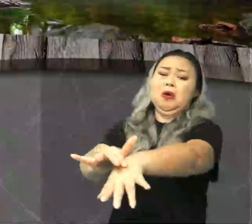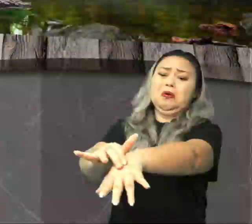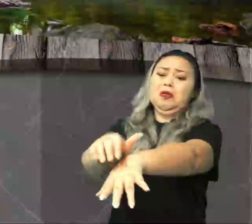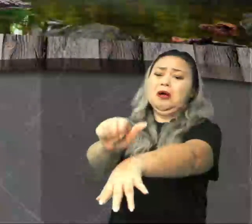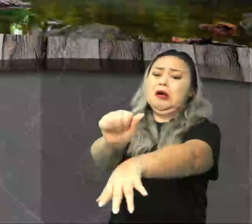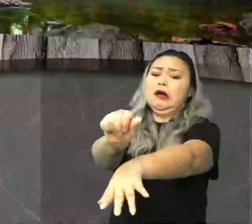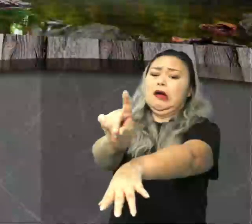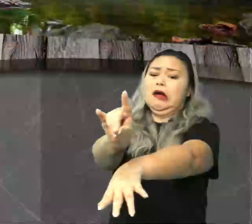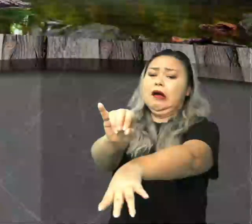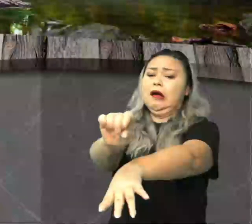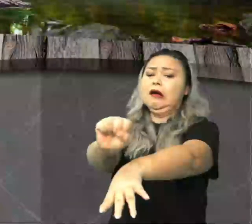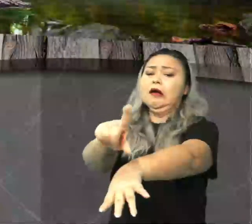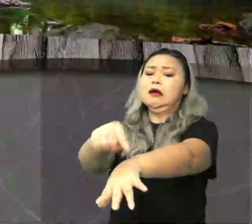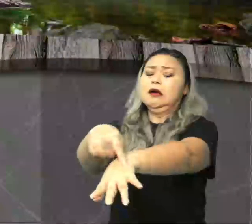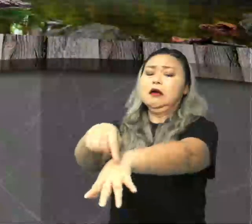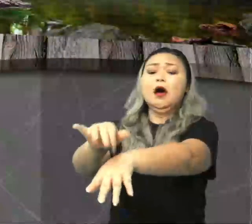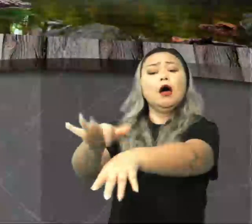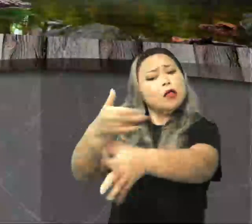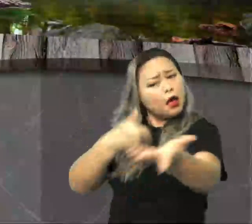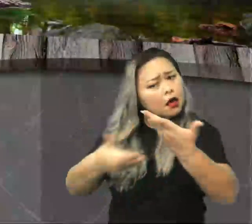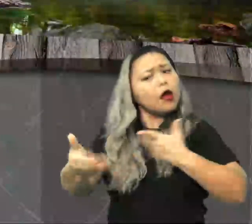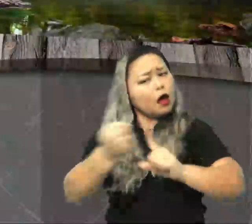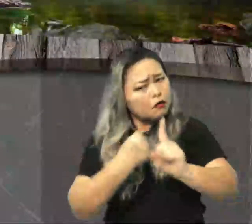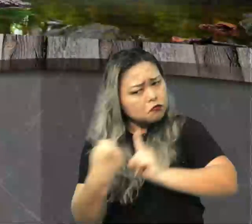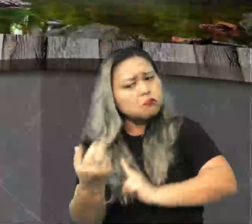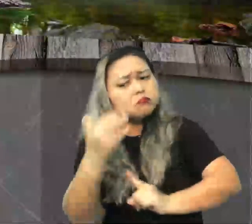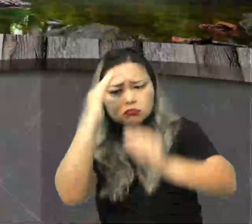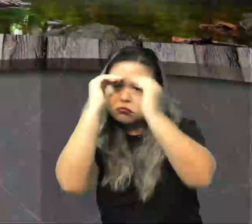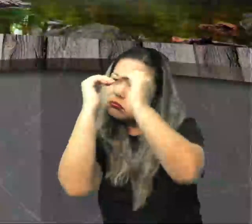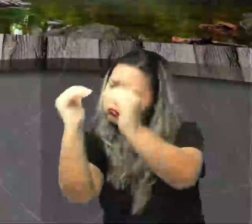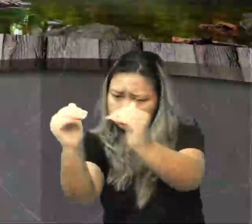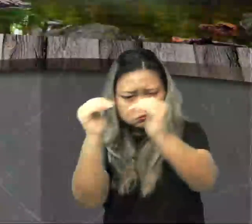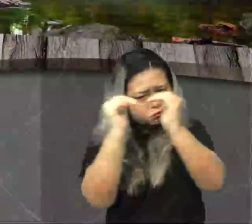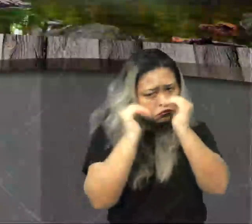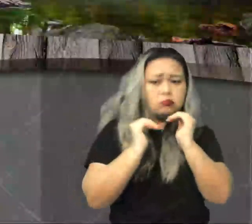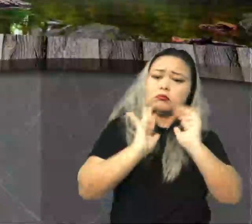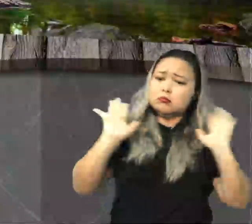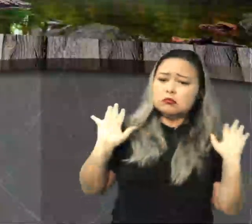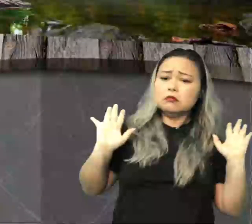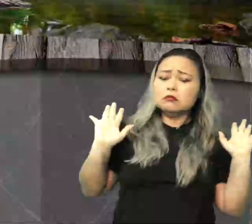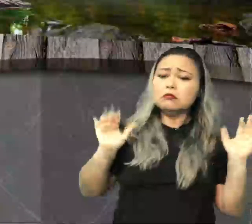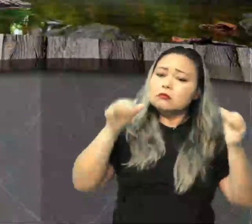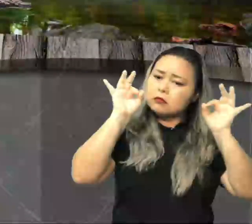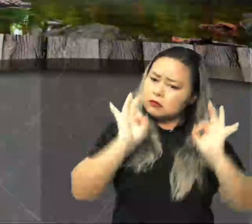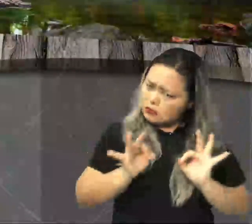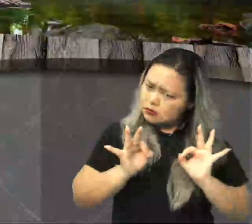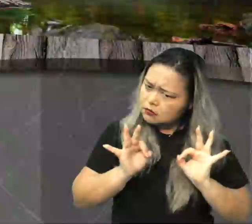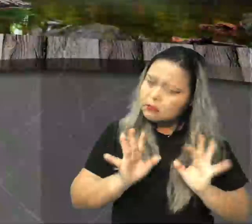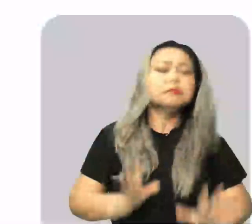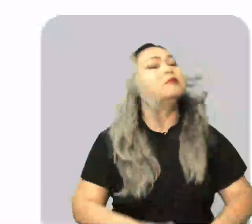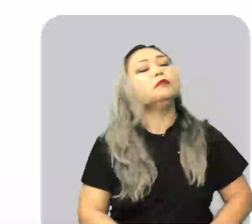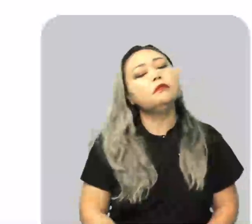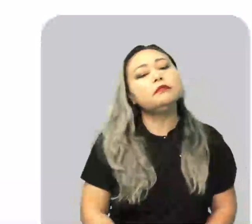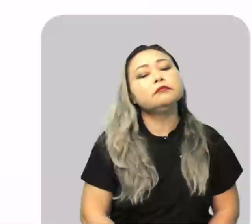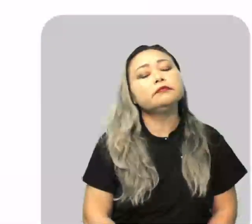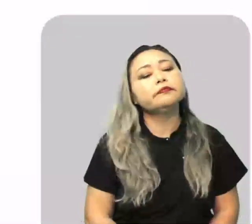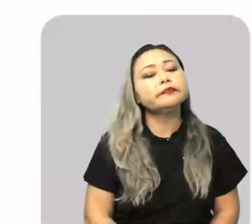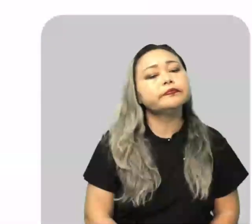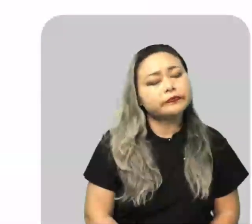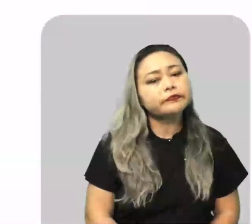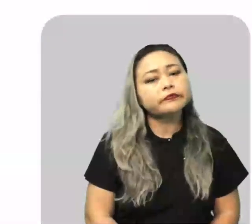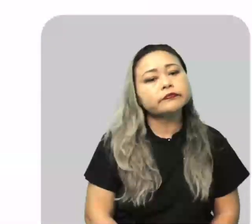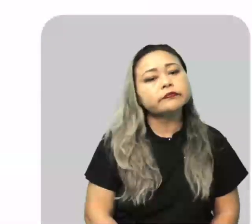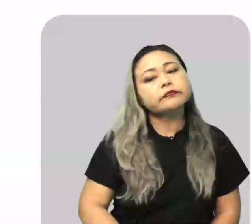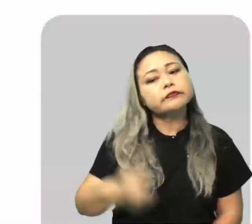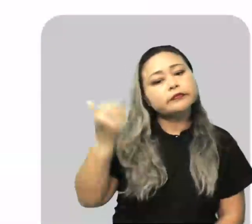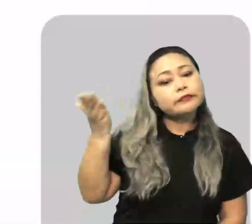esse vírus, tá bom? Dá para a gente viver em sociedade tranquilamente, respeitando um ao outro, certo? Vamos lá?